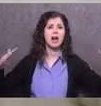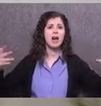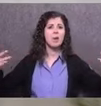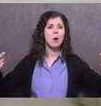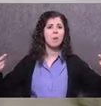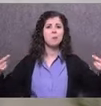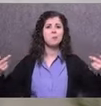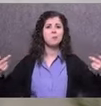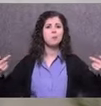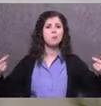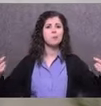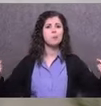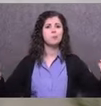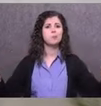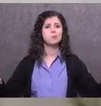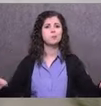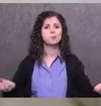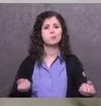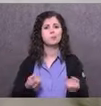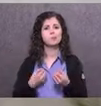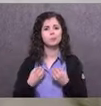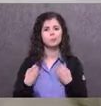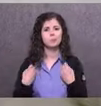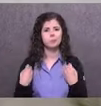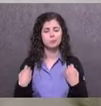resposta.